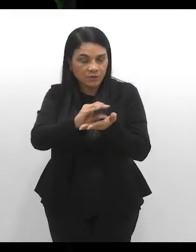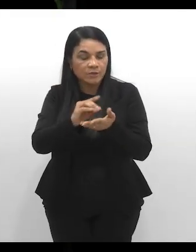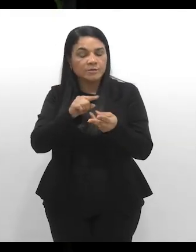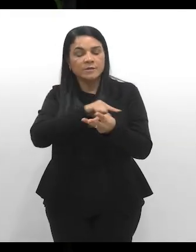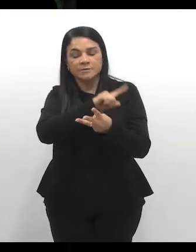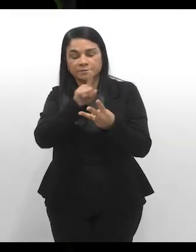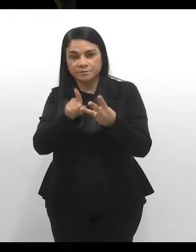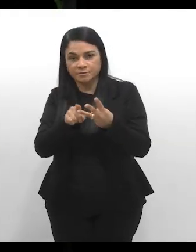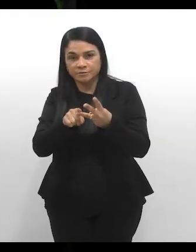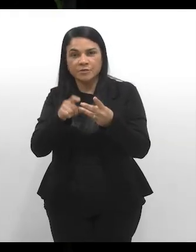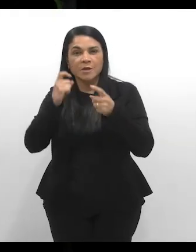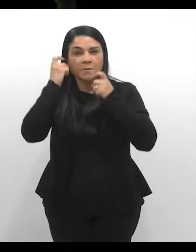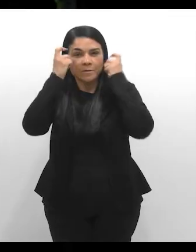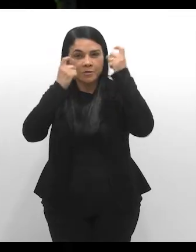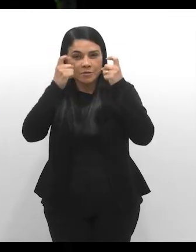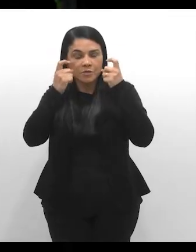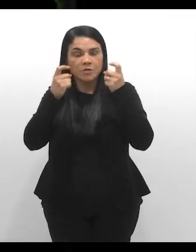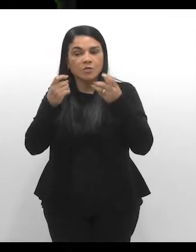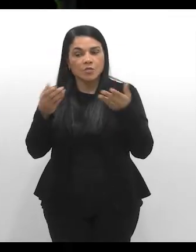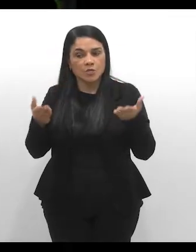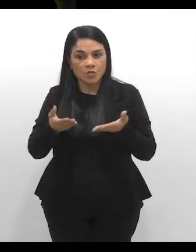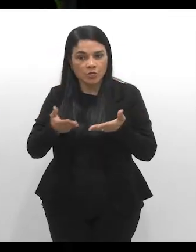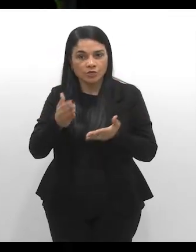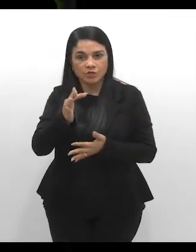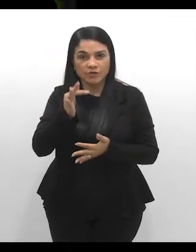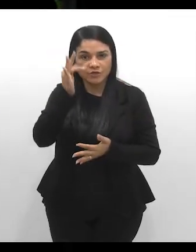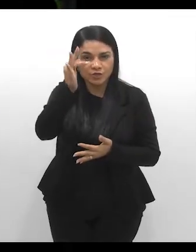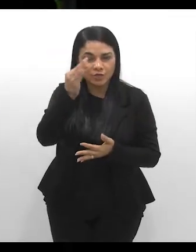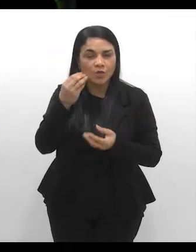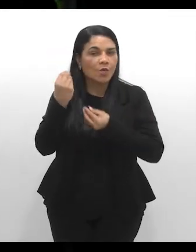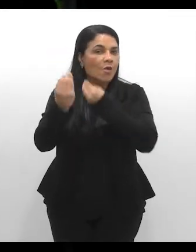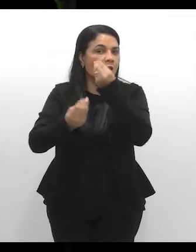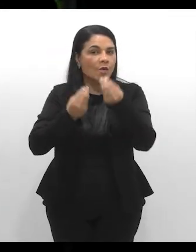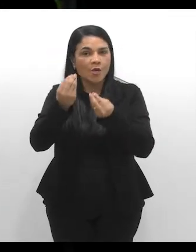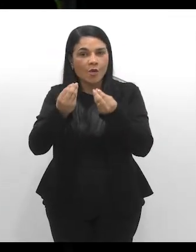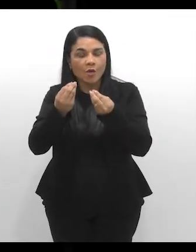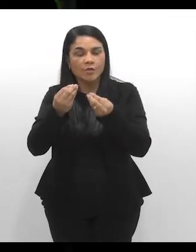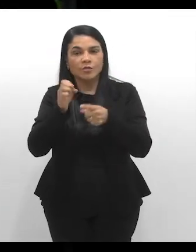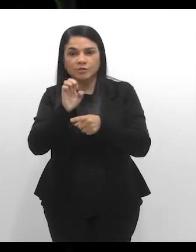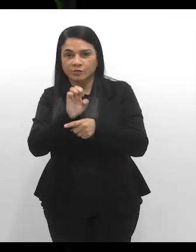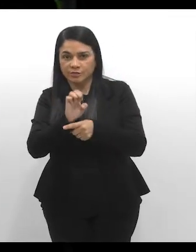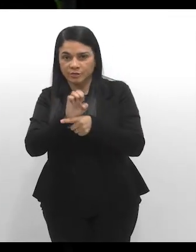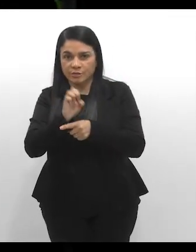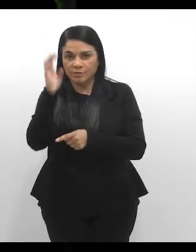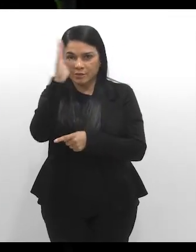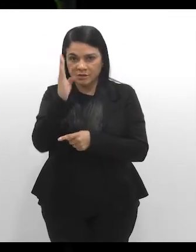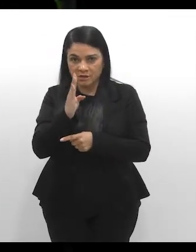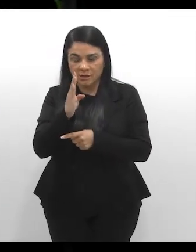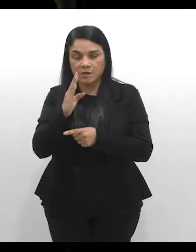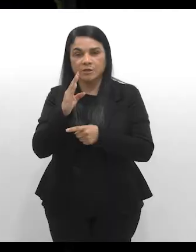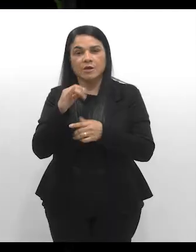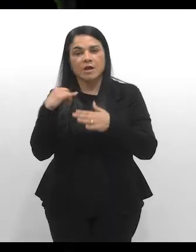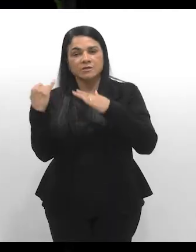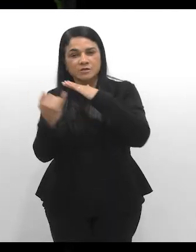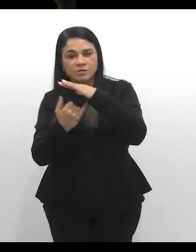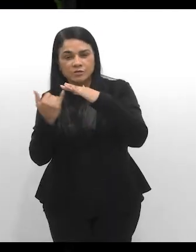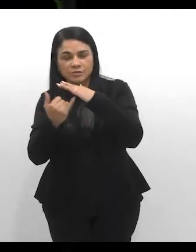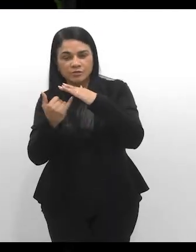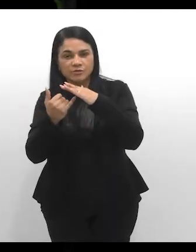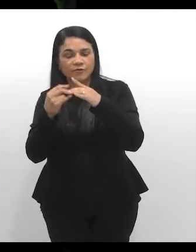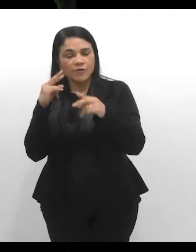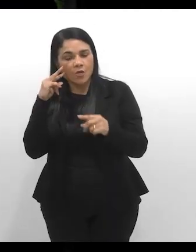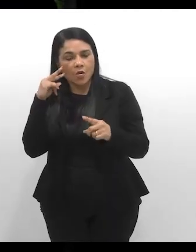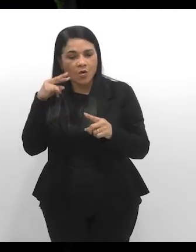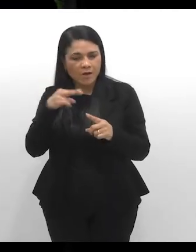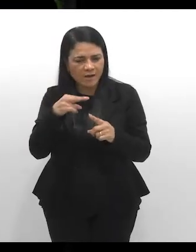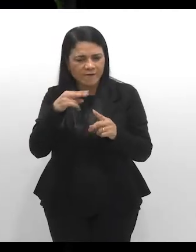também está muito preocupada com o presente e com o futuro, né? De que maneira o Estado brasileiro, as instituições vão olhar para